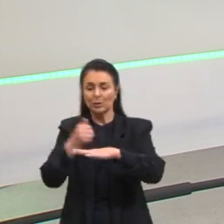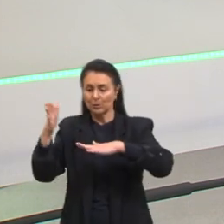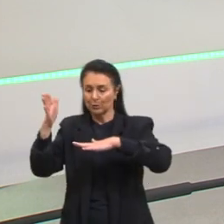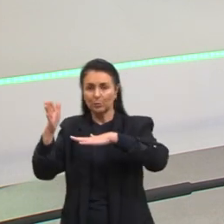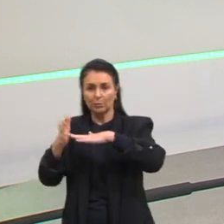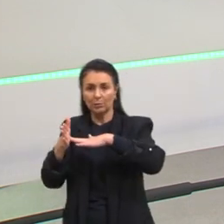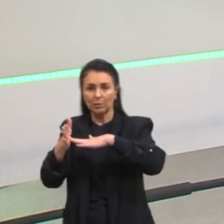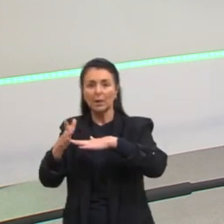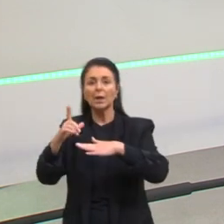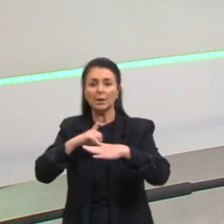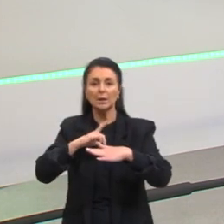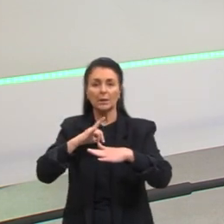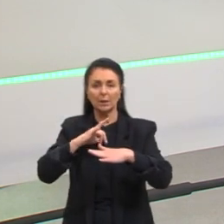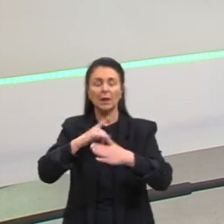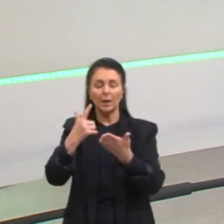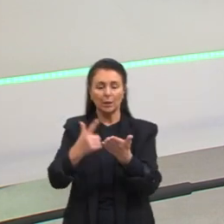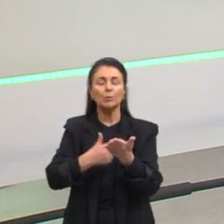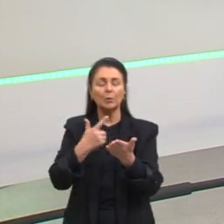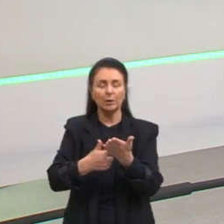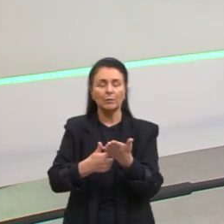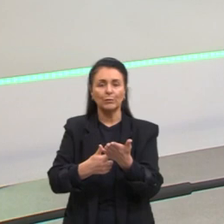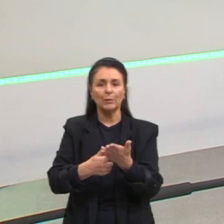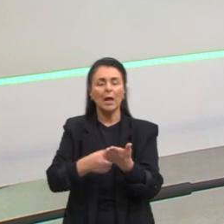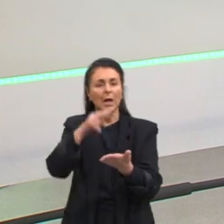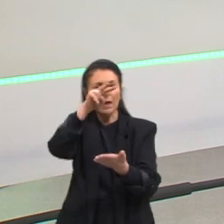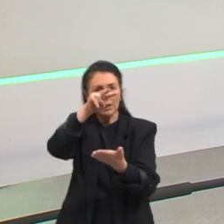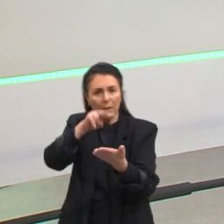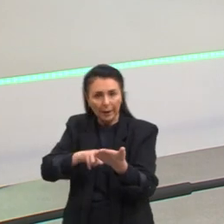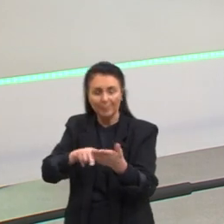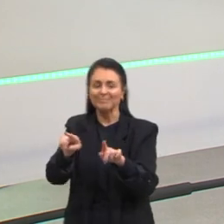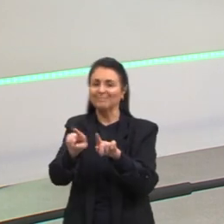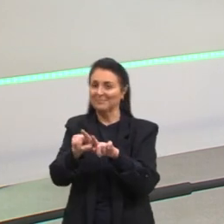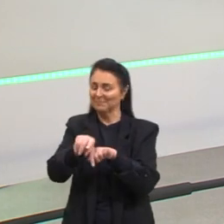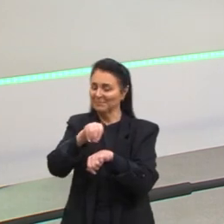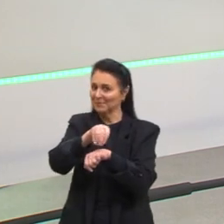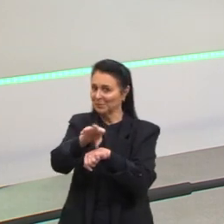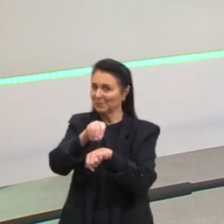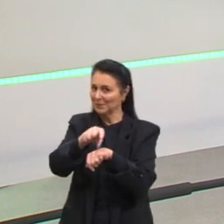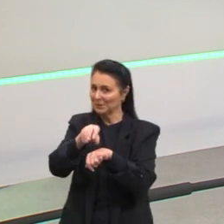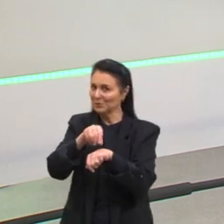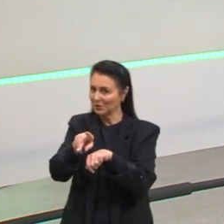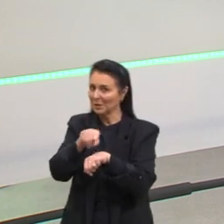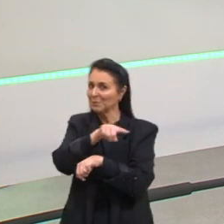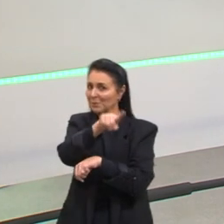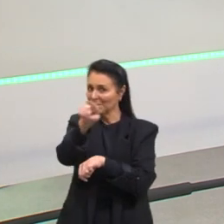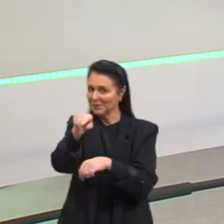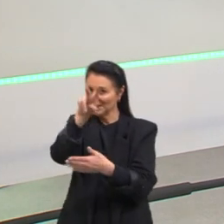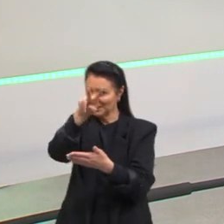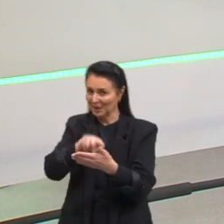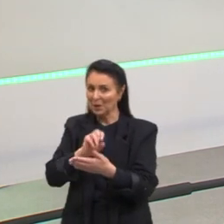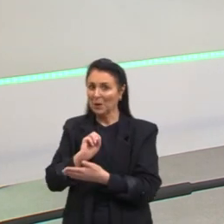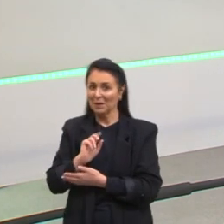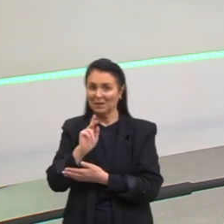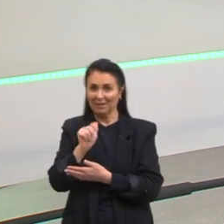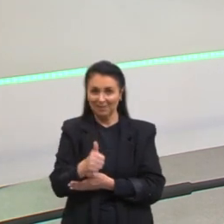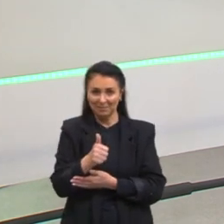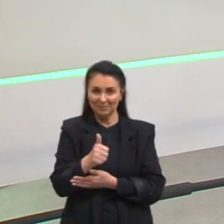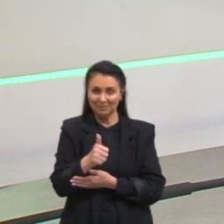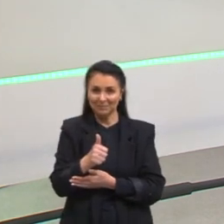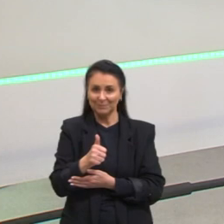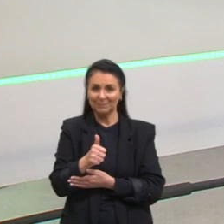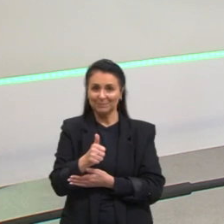nesse livro é um livro que vale muito a pena e eu deixo também como indicação para vocês certo pessoal